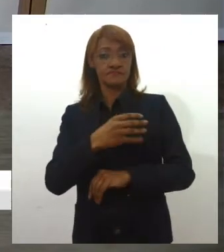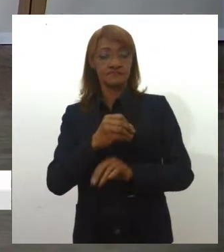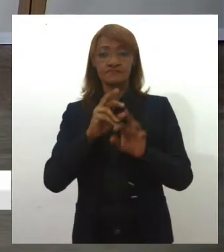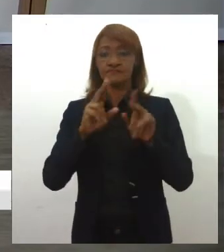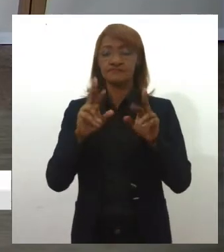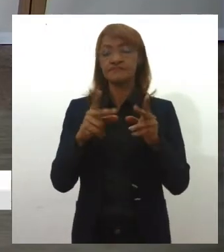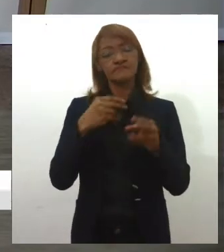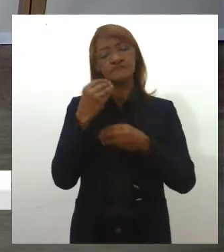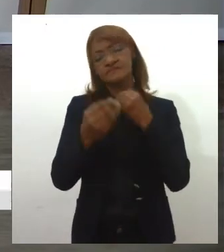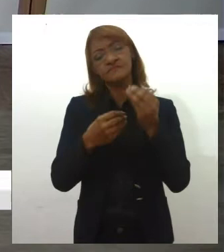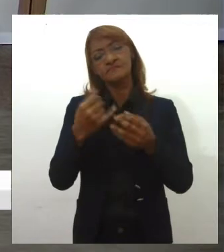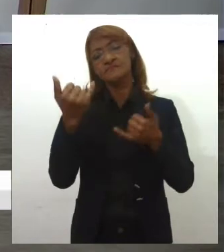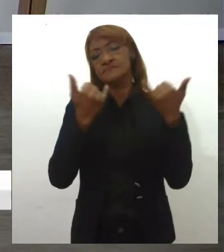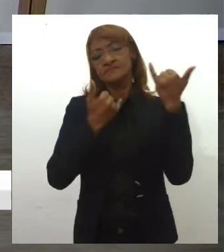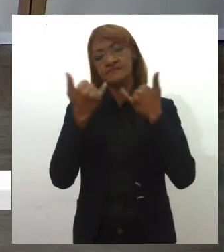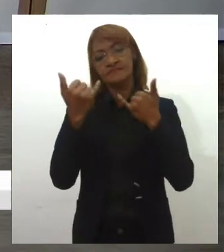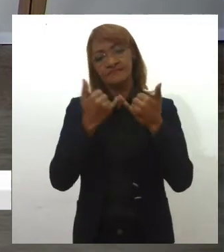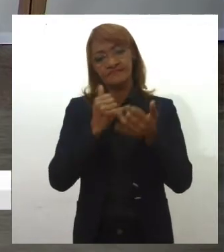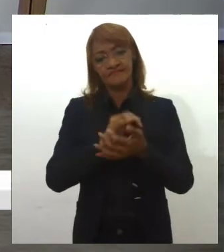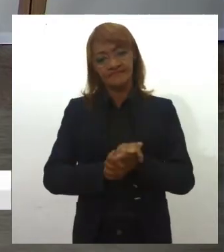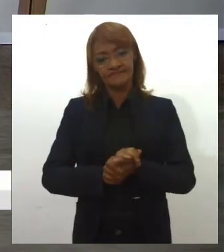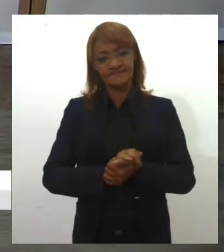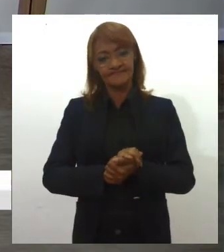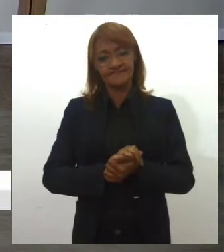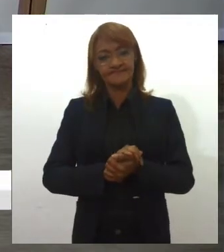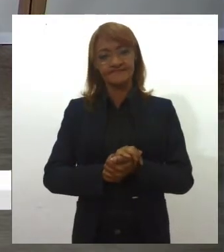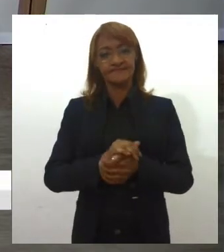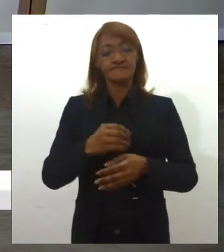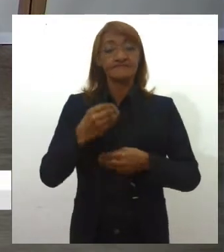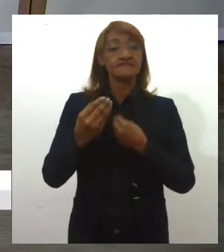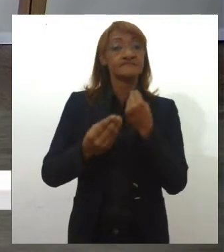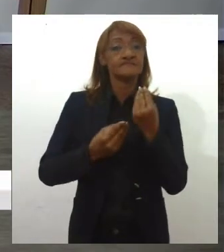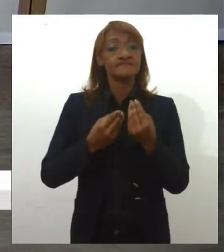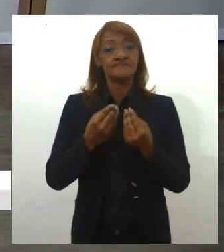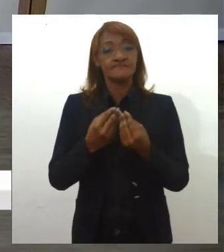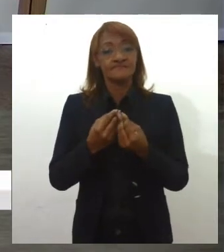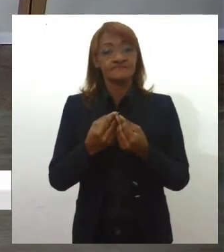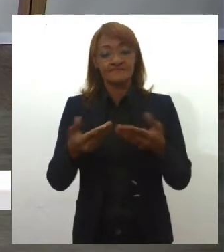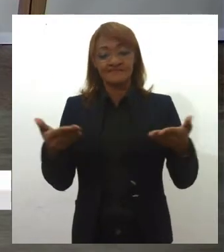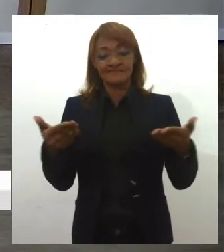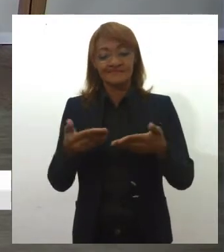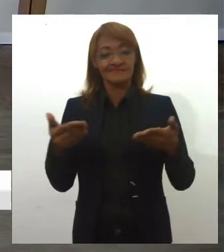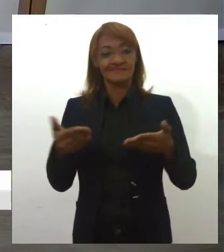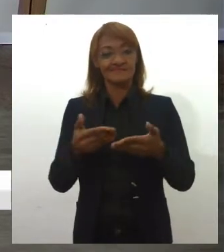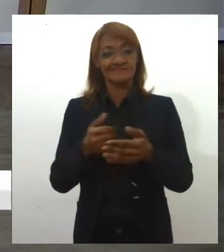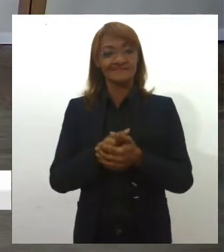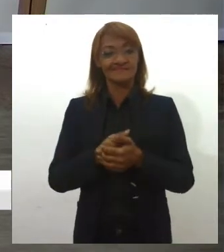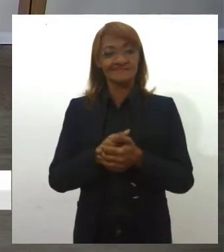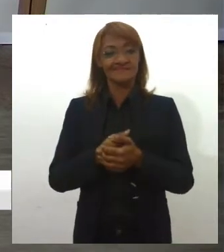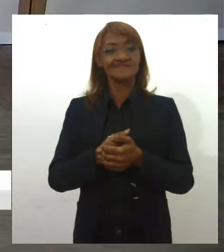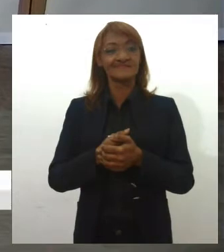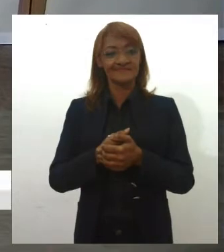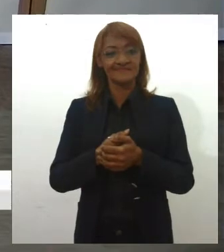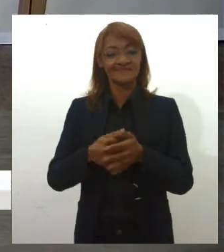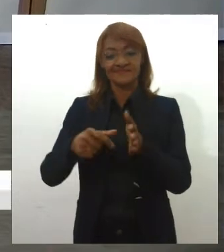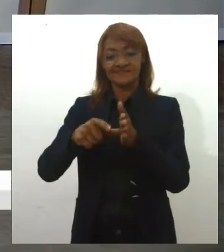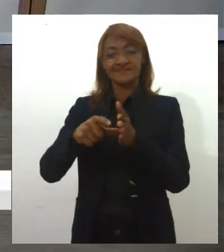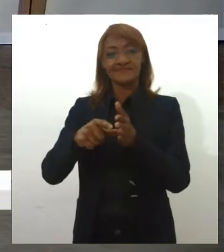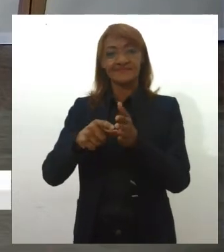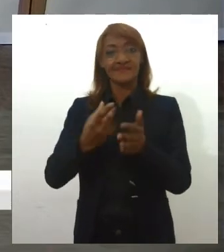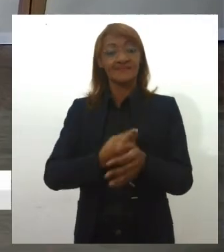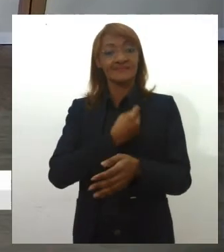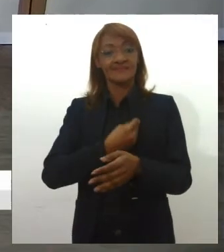pouquinho pra gente dessa decisão e como é que ela possivelmente pode estar atrelada com a decisão anterior de ter feito aí